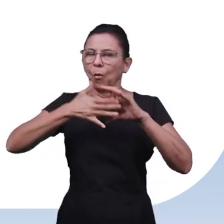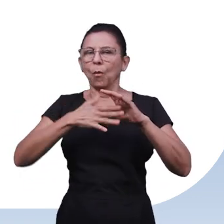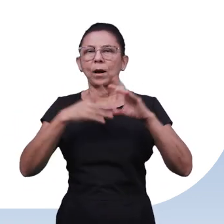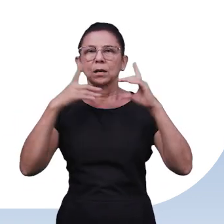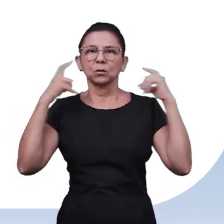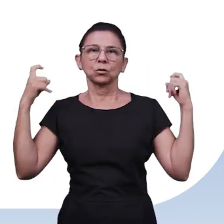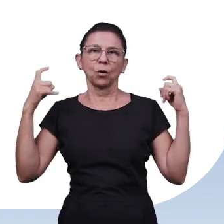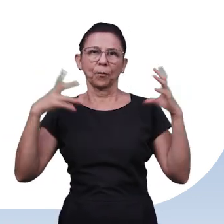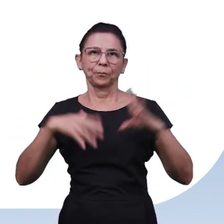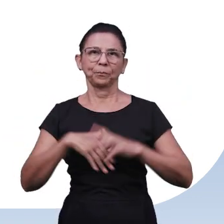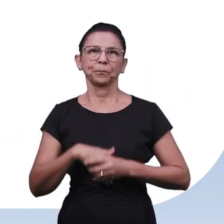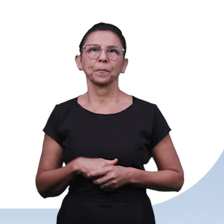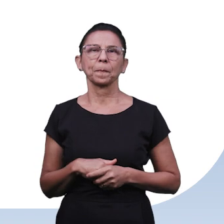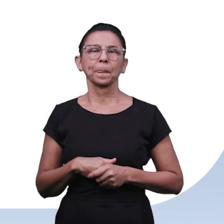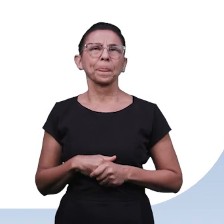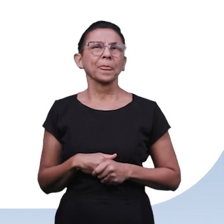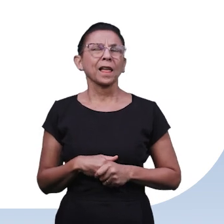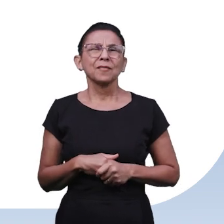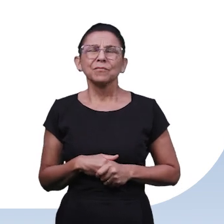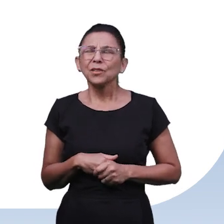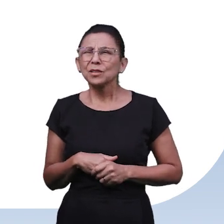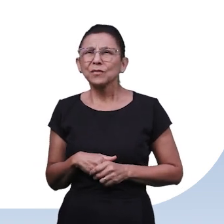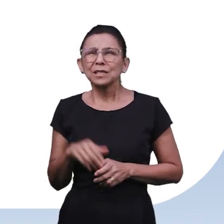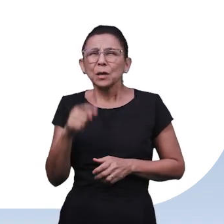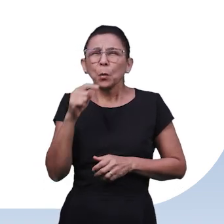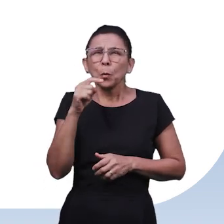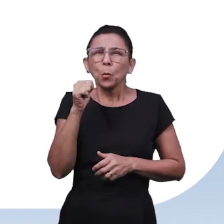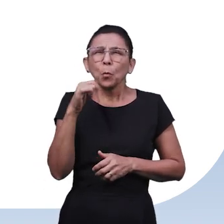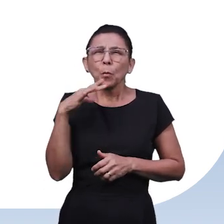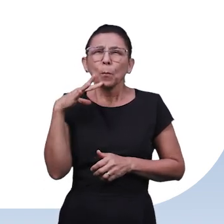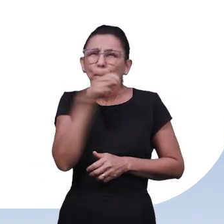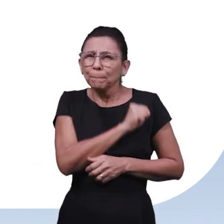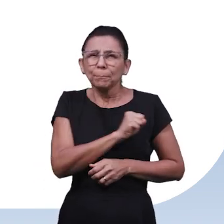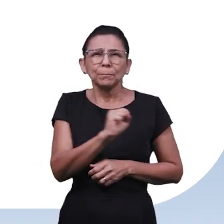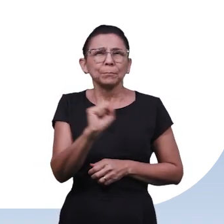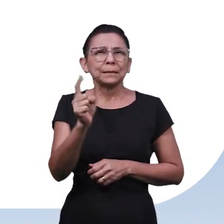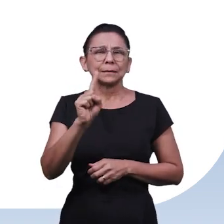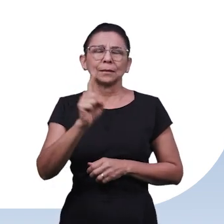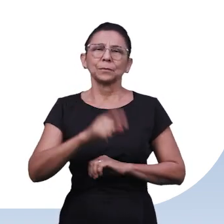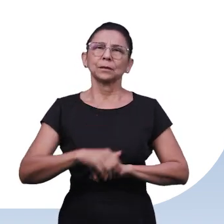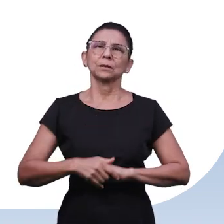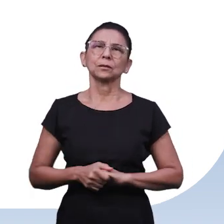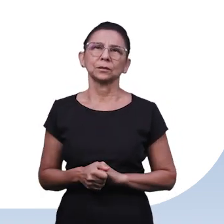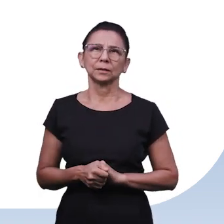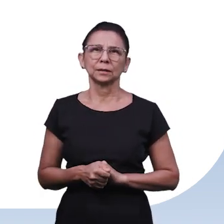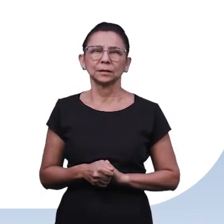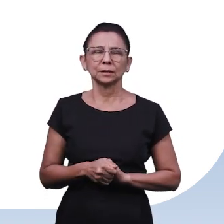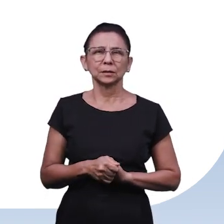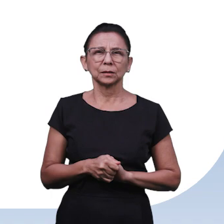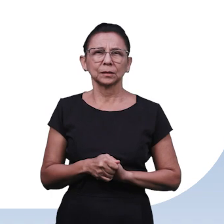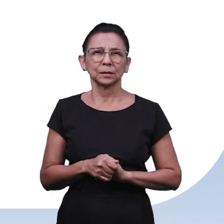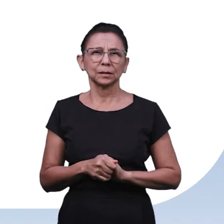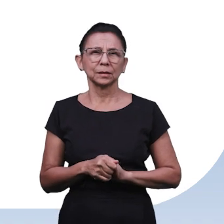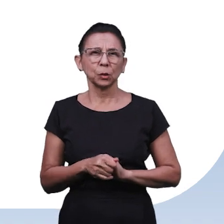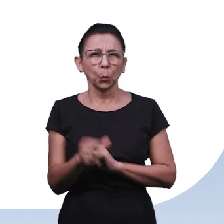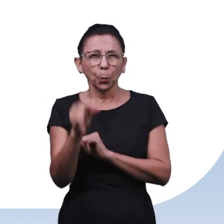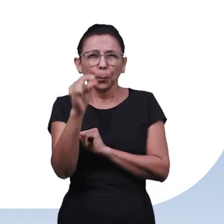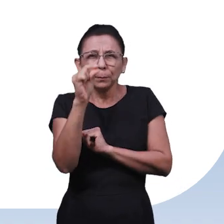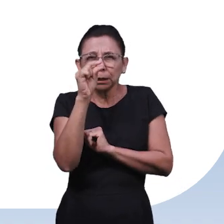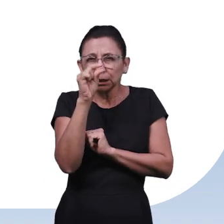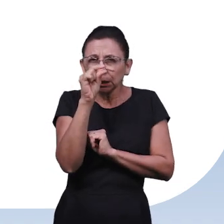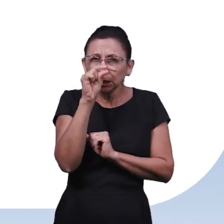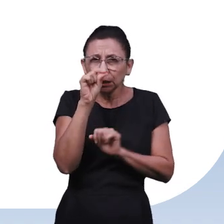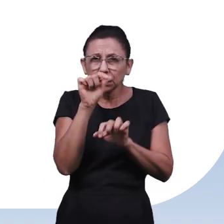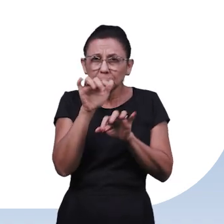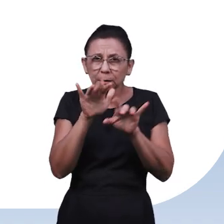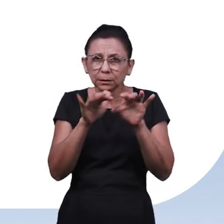seja, isso é algo quase imperceptível, mas acontece, essas microvariações na